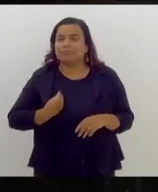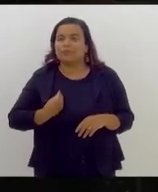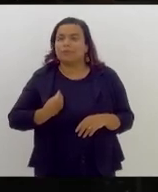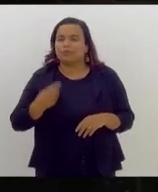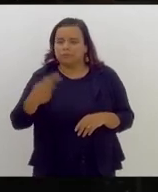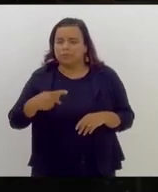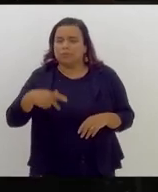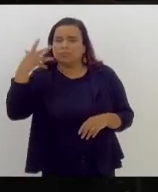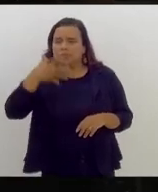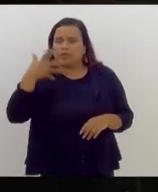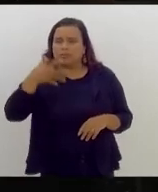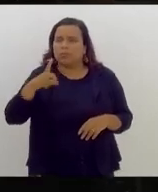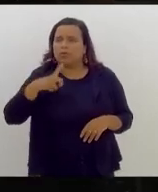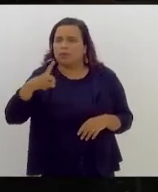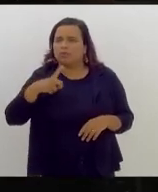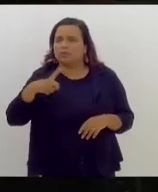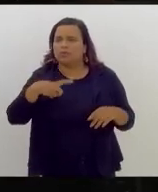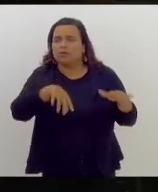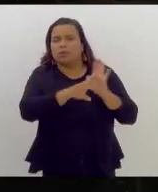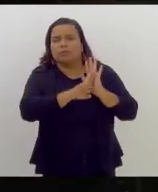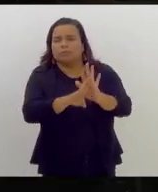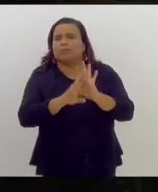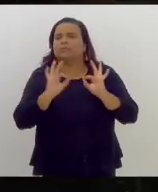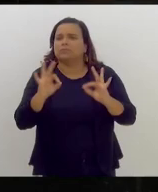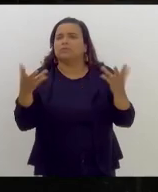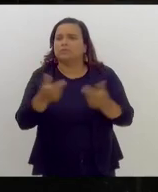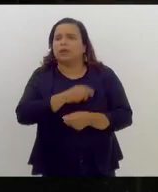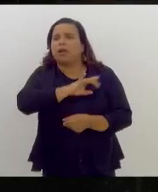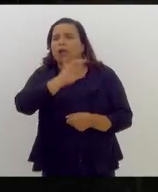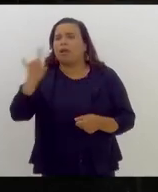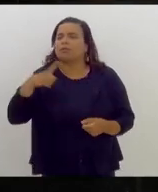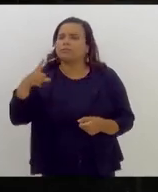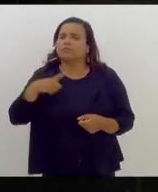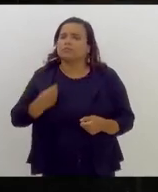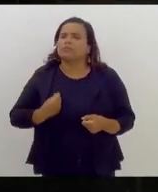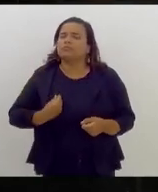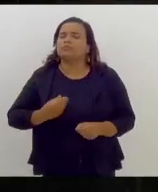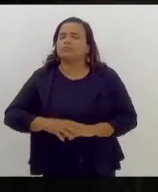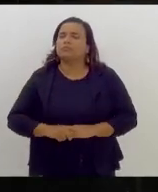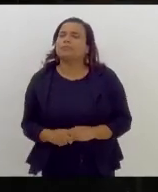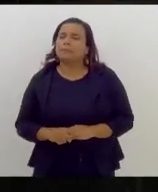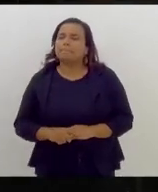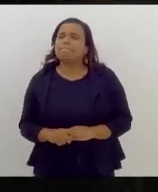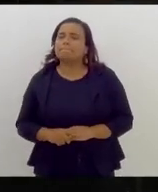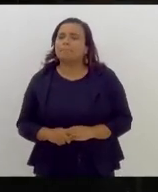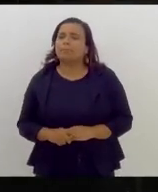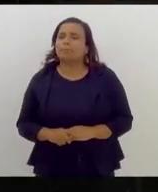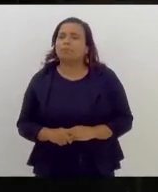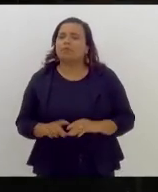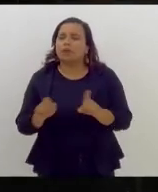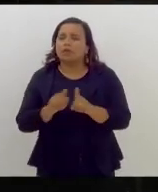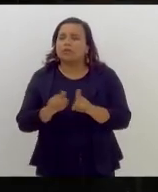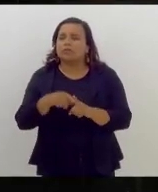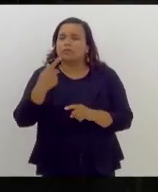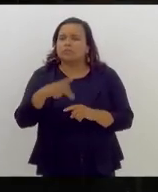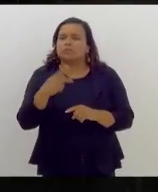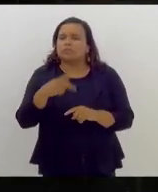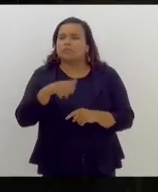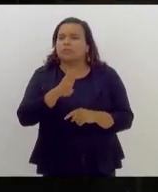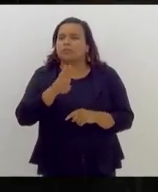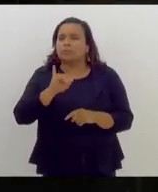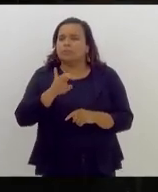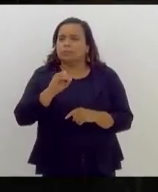nessa cerimônia, representa para cada um de nós. E a biografia do